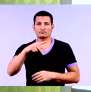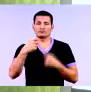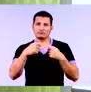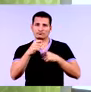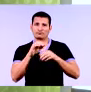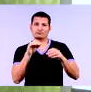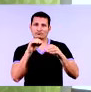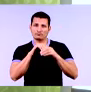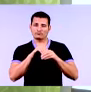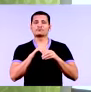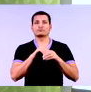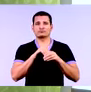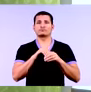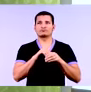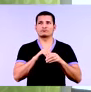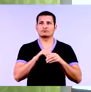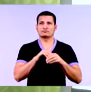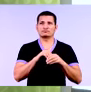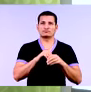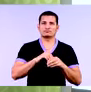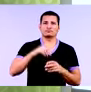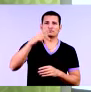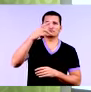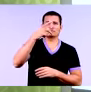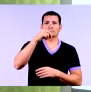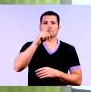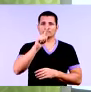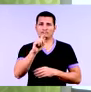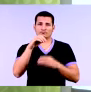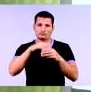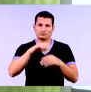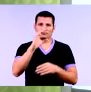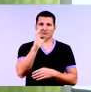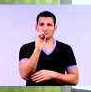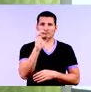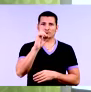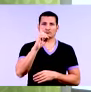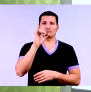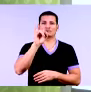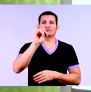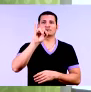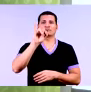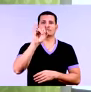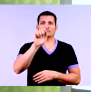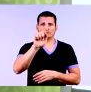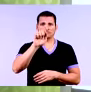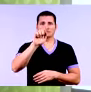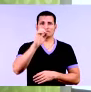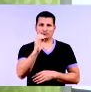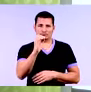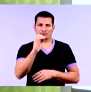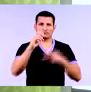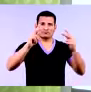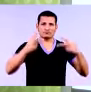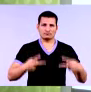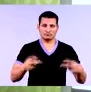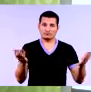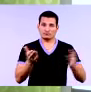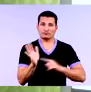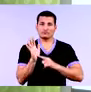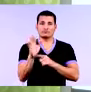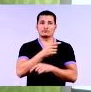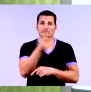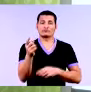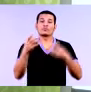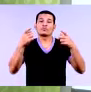inserido dentro de uma página, dentro de um código HTML. Agora eu vou mostrar para vocês onde colocar, onde